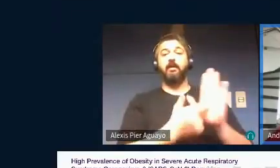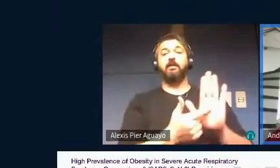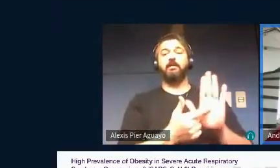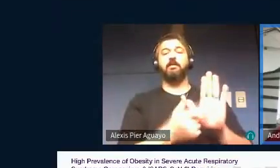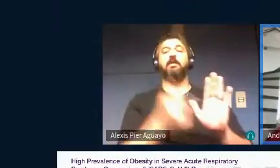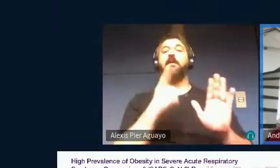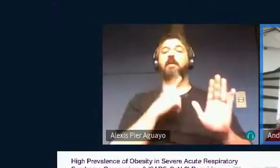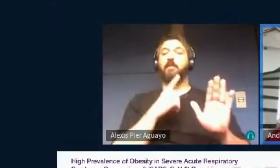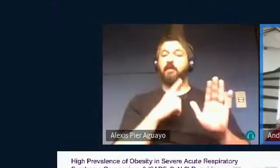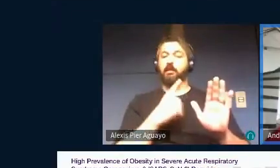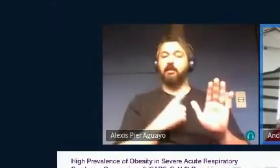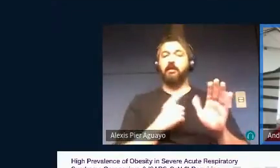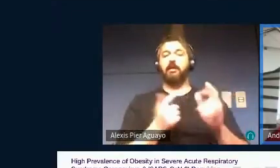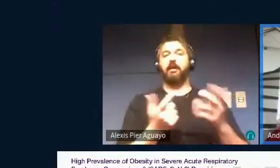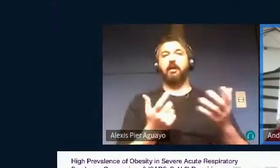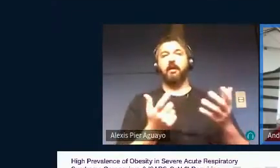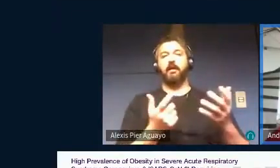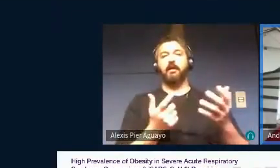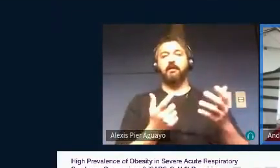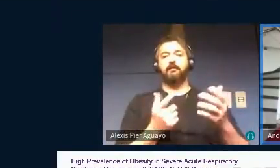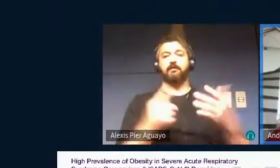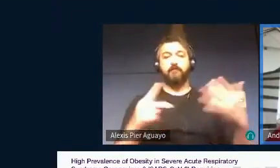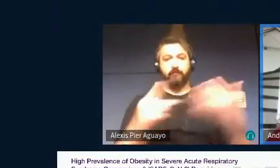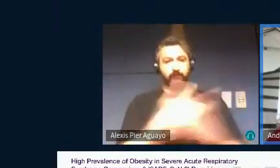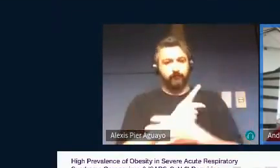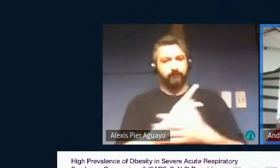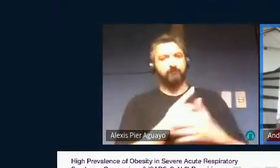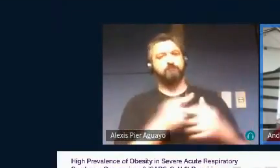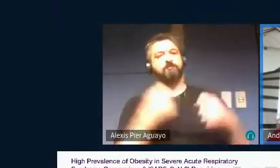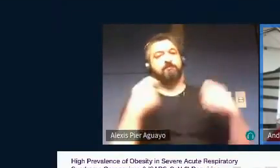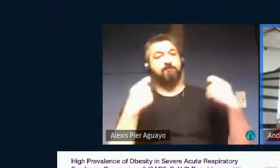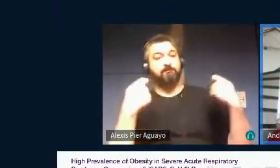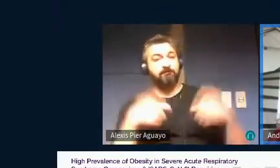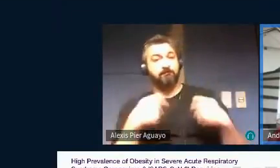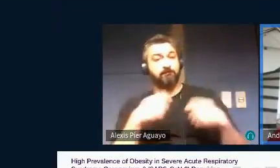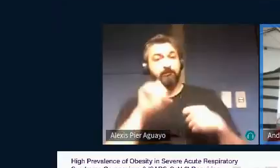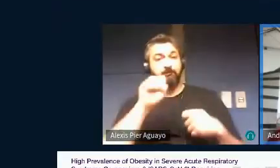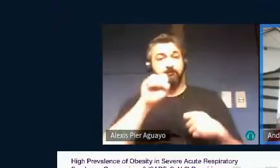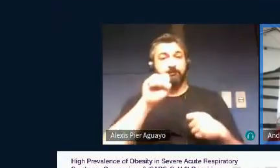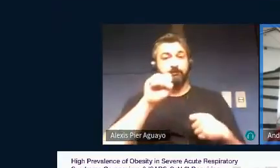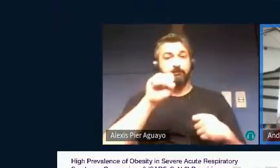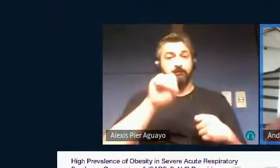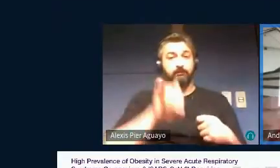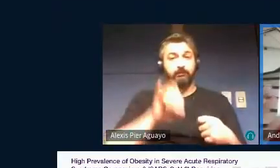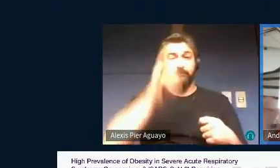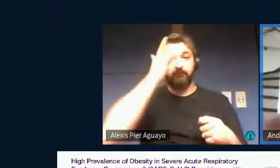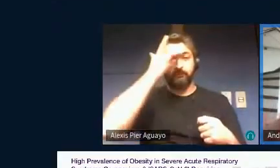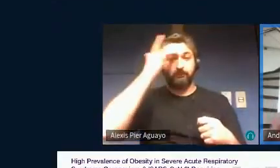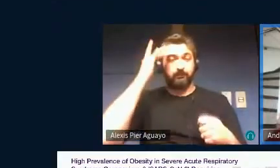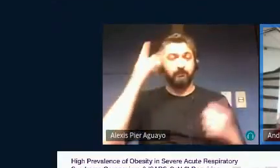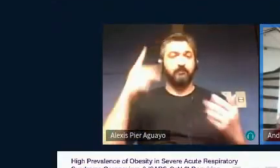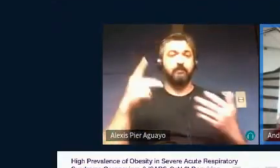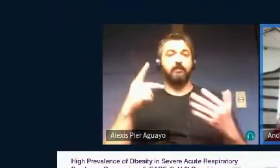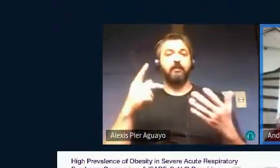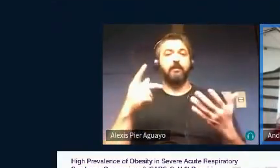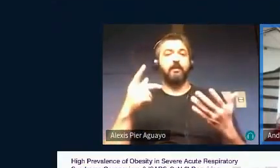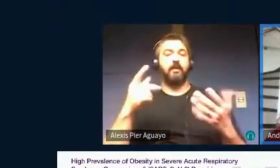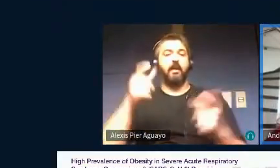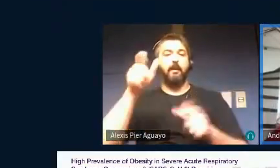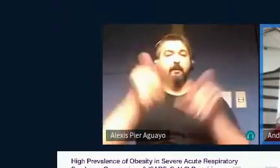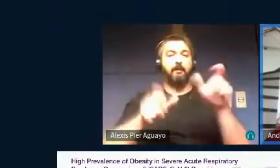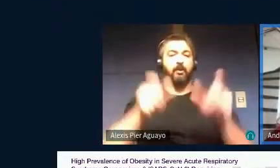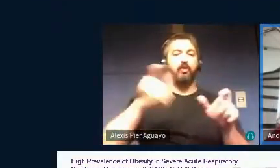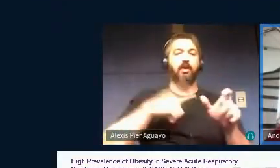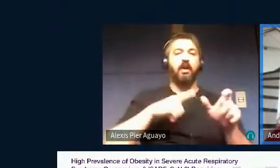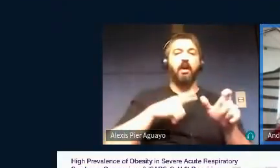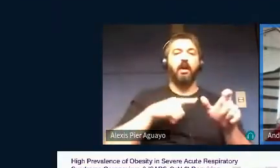intervenção que é frequente ou que é necessária quando o indivíduo está passando por uma situação, por uma síndrome respiratória, um desconforto